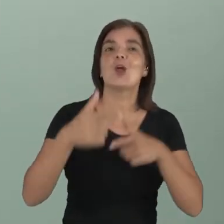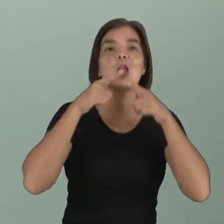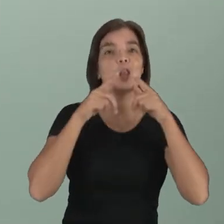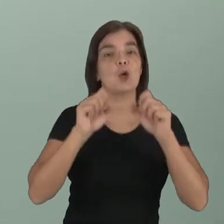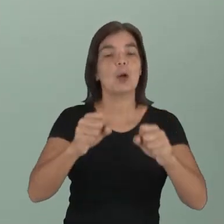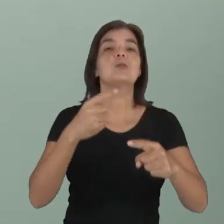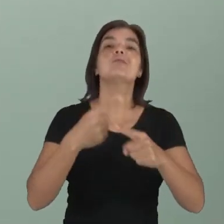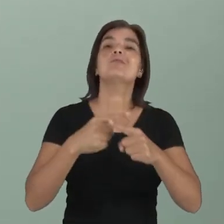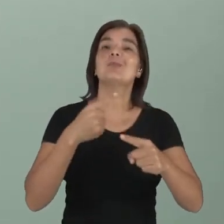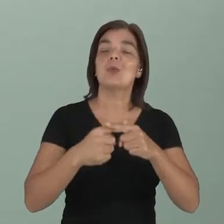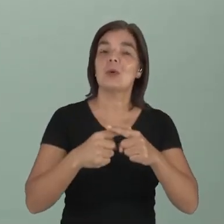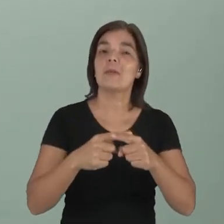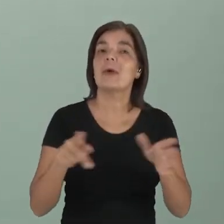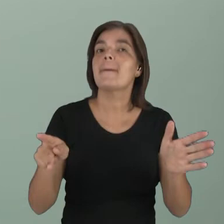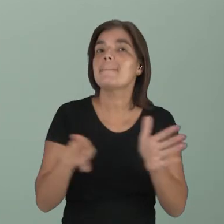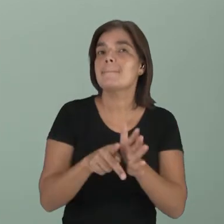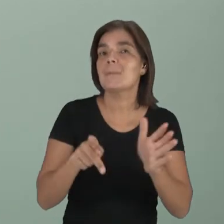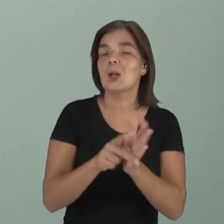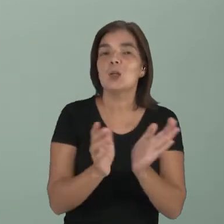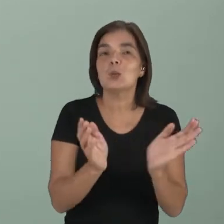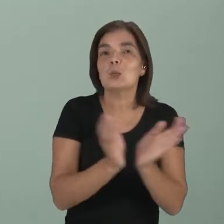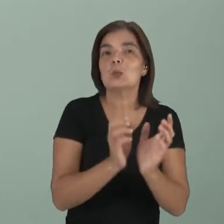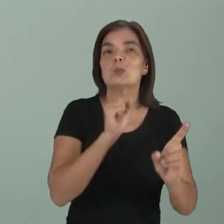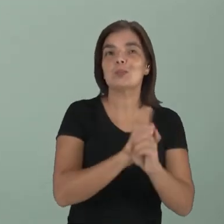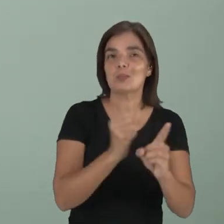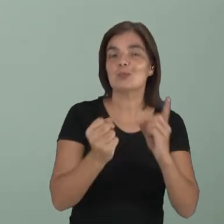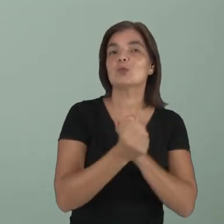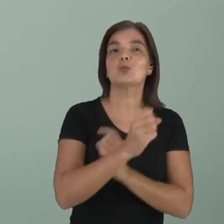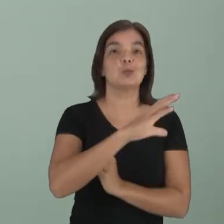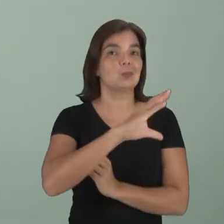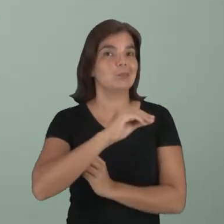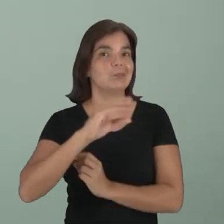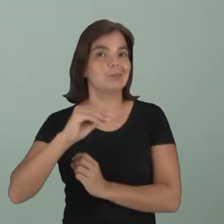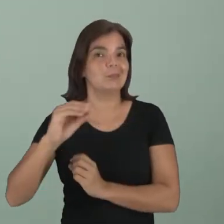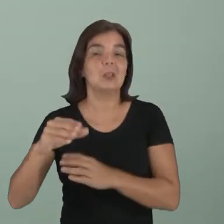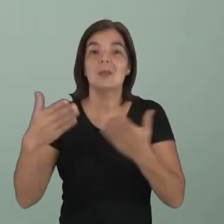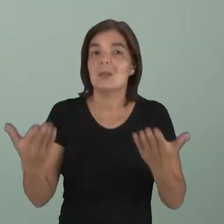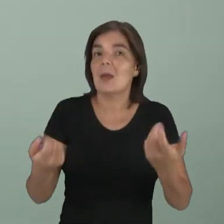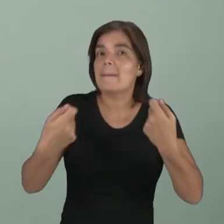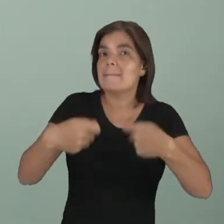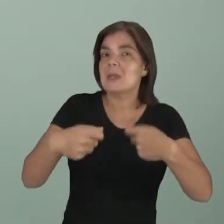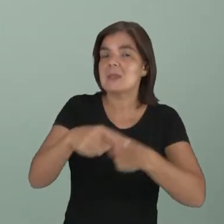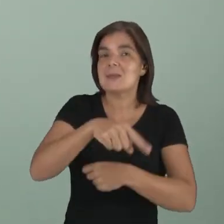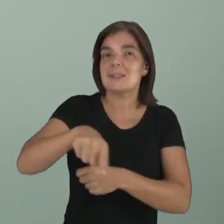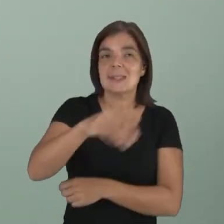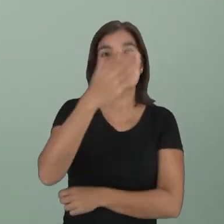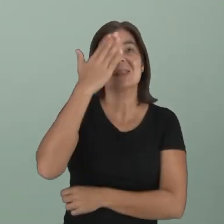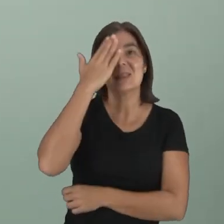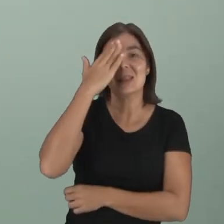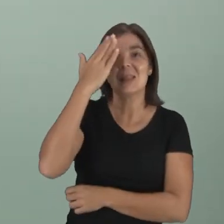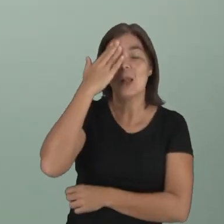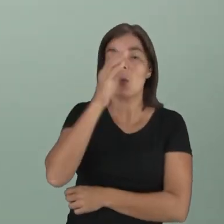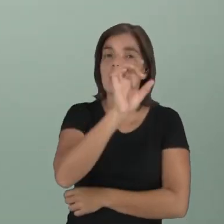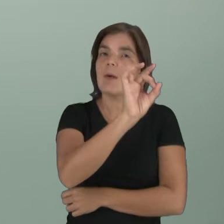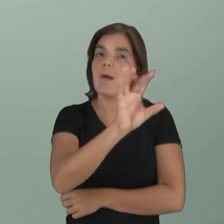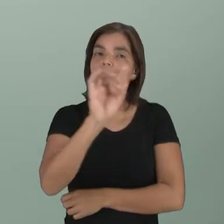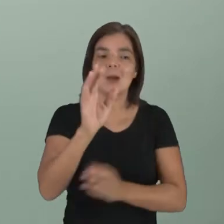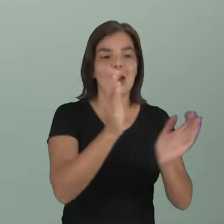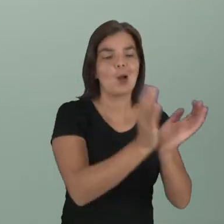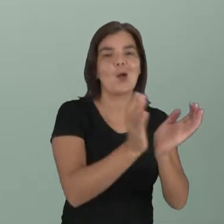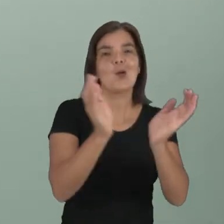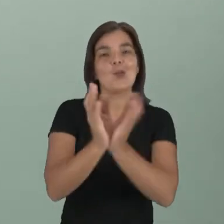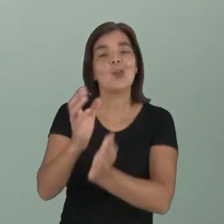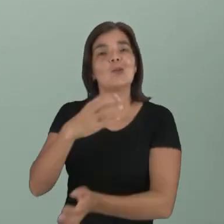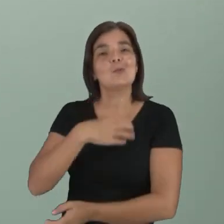linguagem. Por quê? Porque faz parte daquele grupo social do adolescente. Então é preciso que você entenda isso, que cada grupo tem a